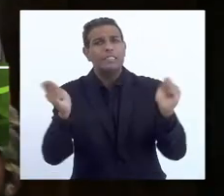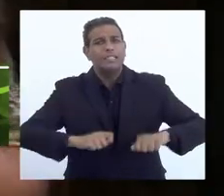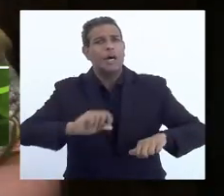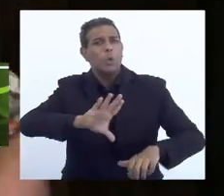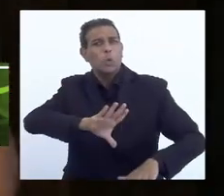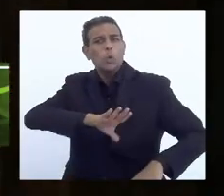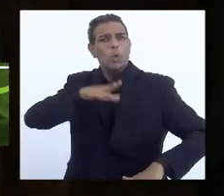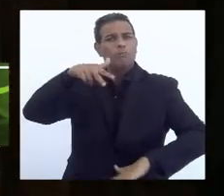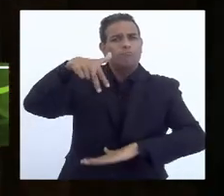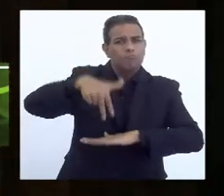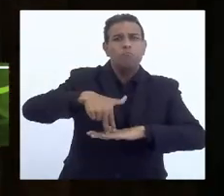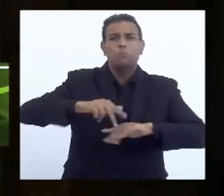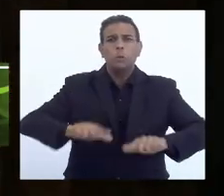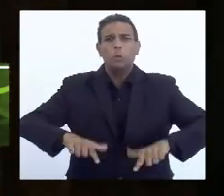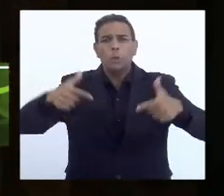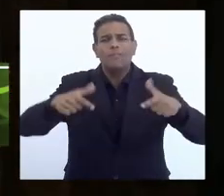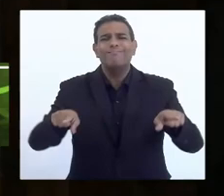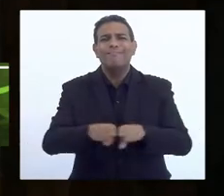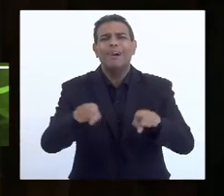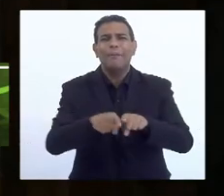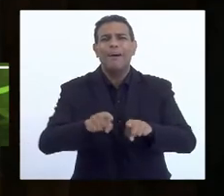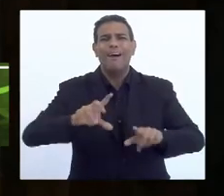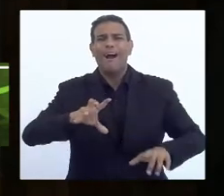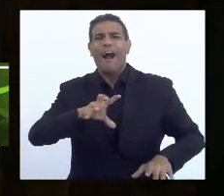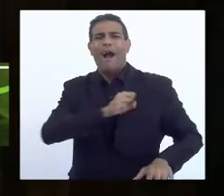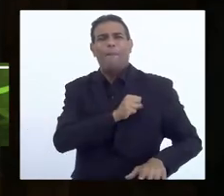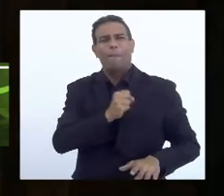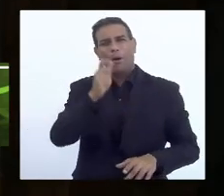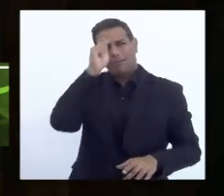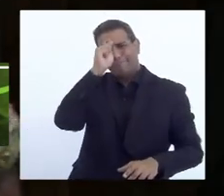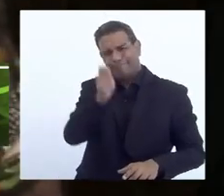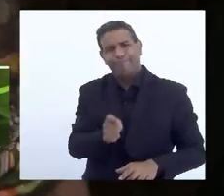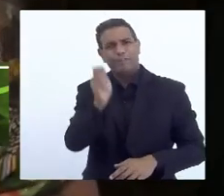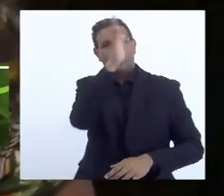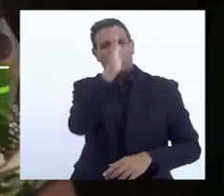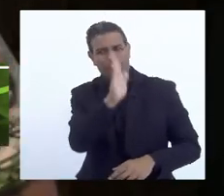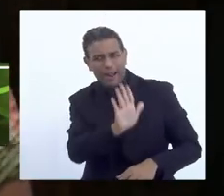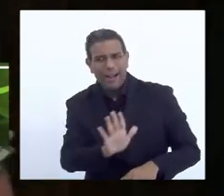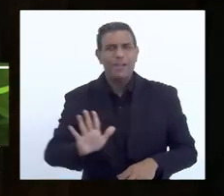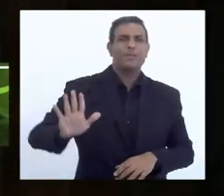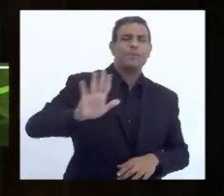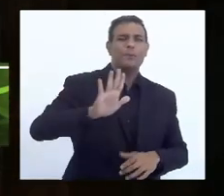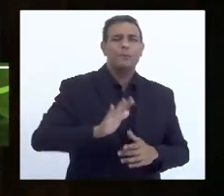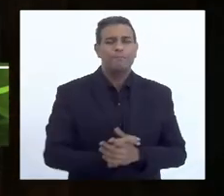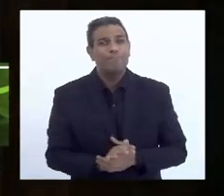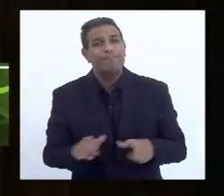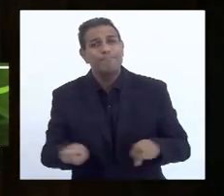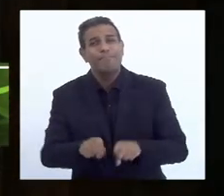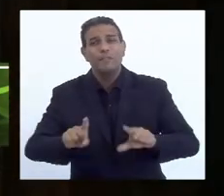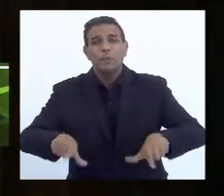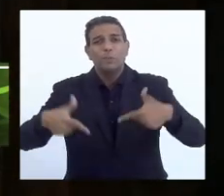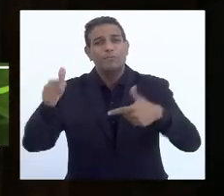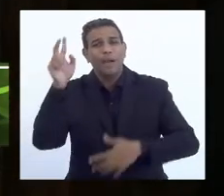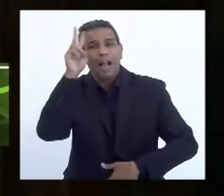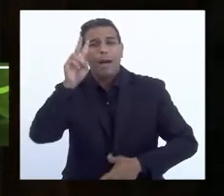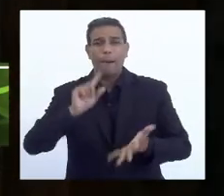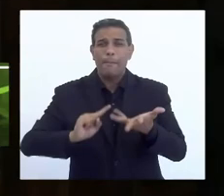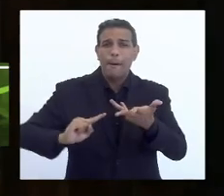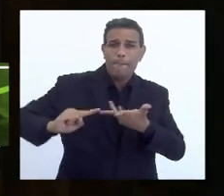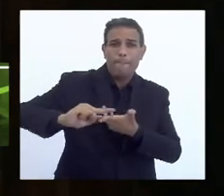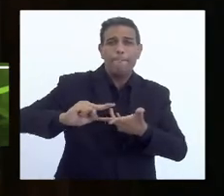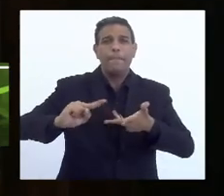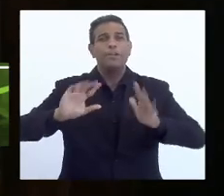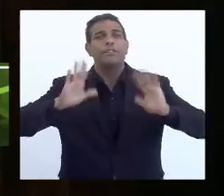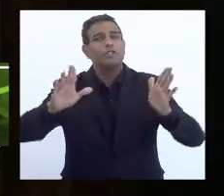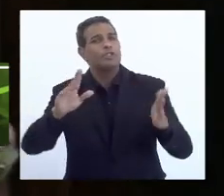coragem, é um grande ato de amor pelo nosso país. E nós estamos aqui hoje, eu queria que relembrar uma situação que